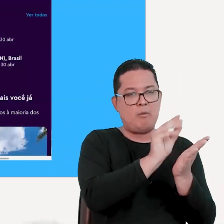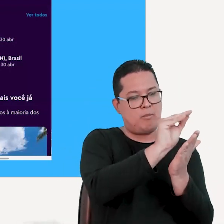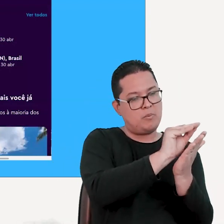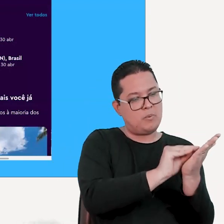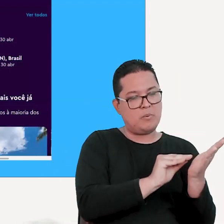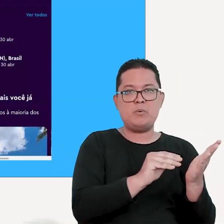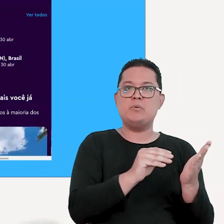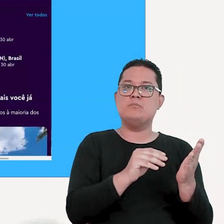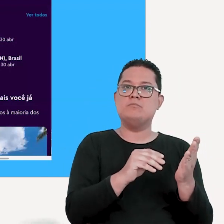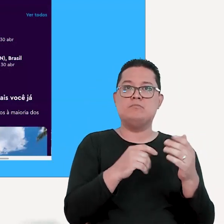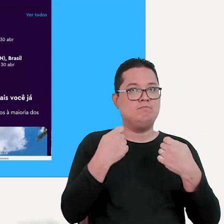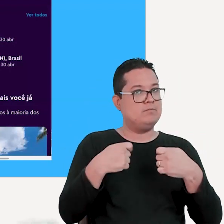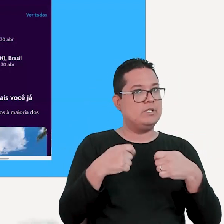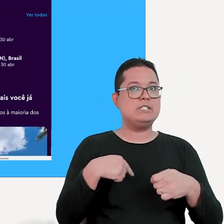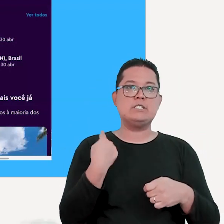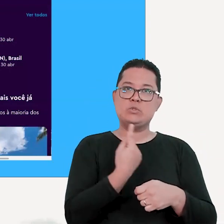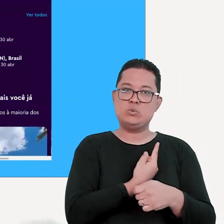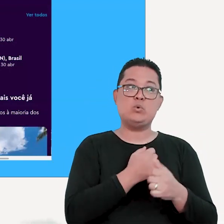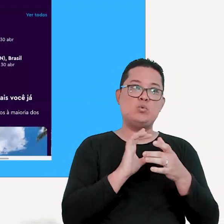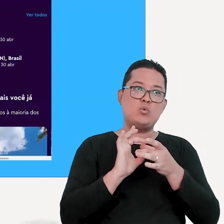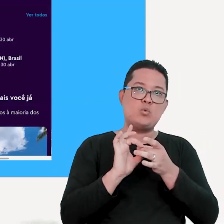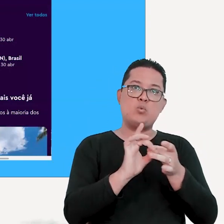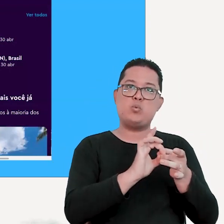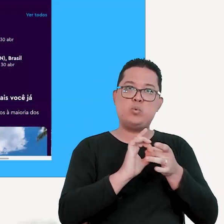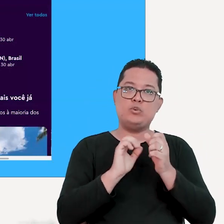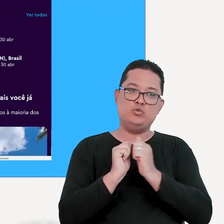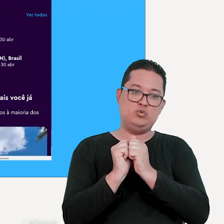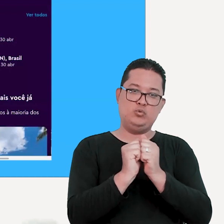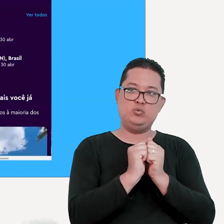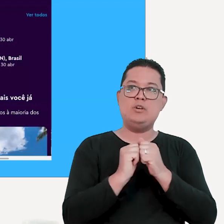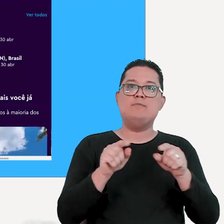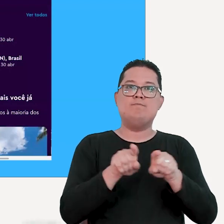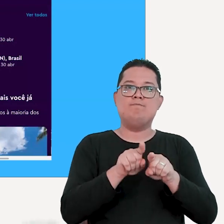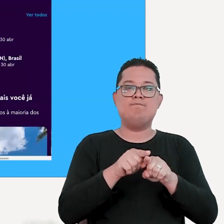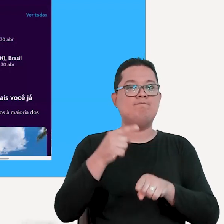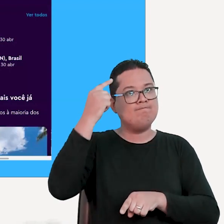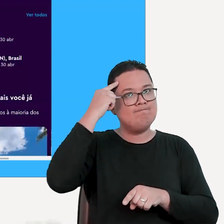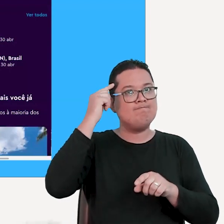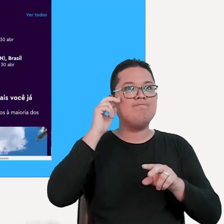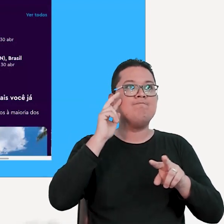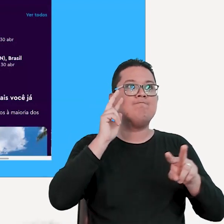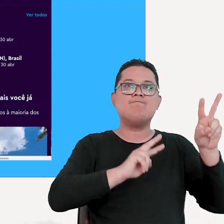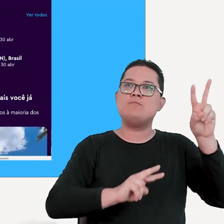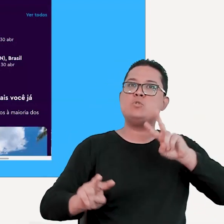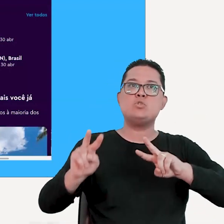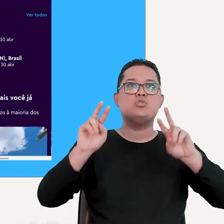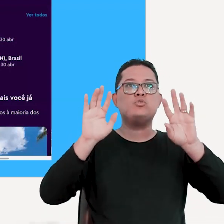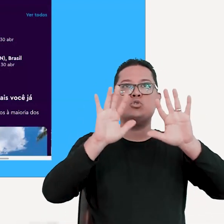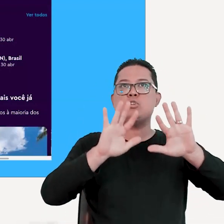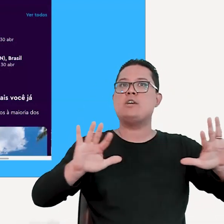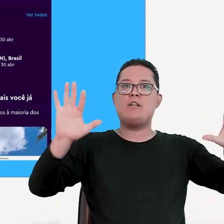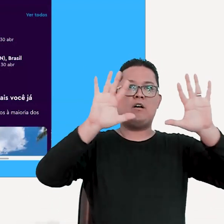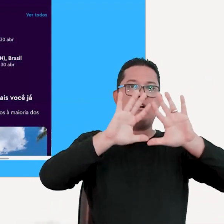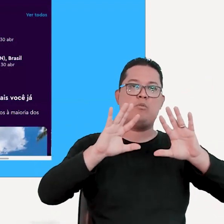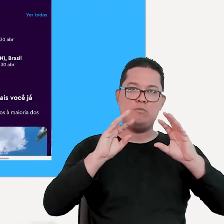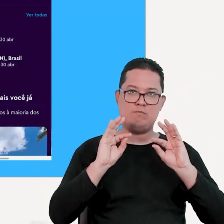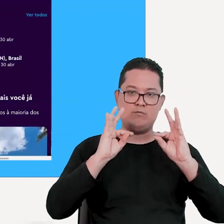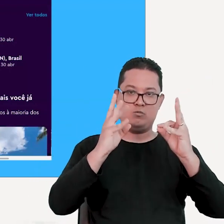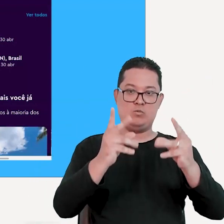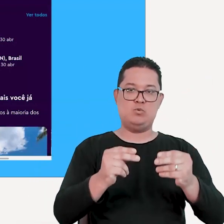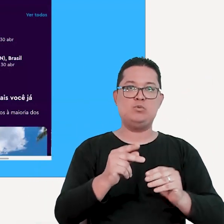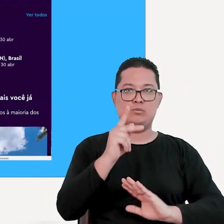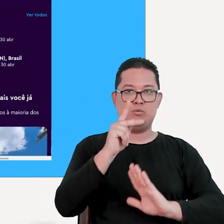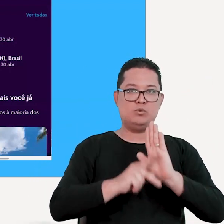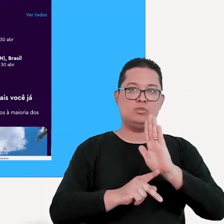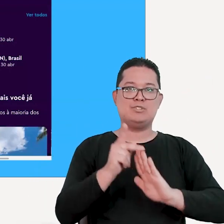gente precisa ter esse trabalho em conjunto e a gente precisa ter esse olhar abrangente sobre o projeto todo. E aqui é um exemplo que eu